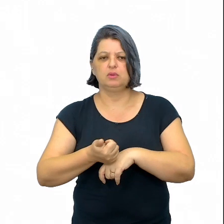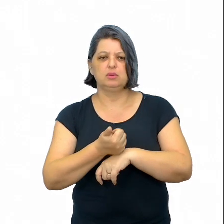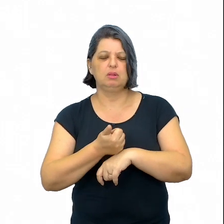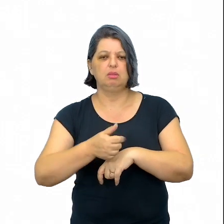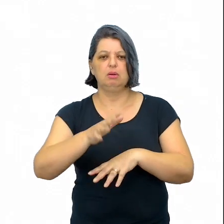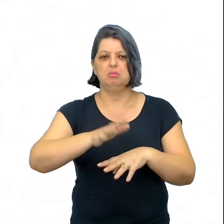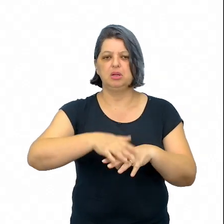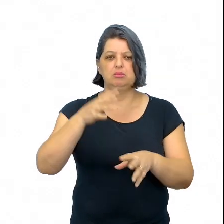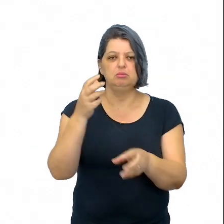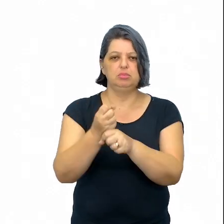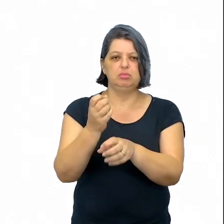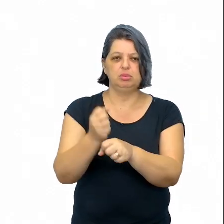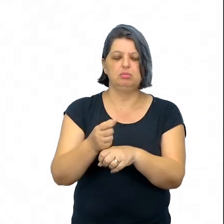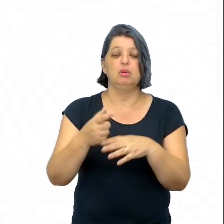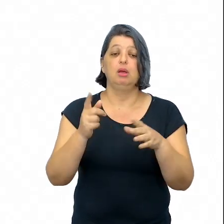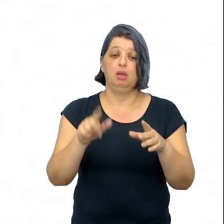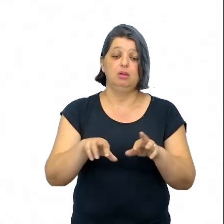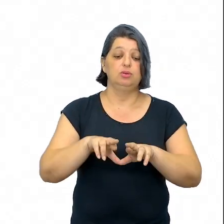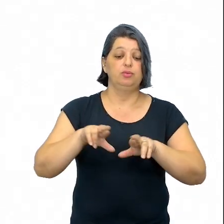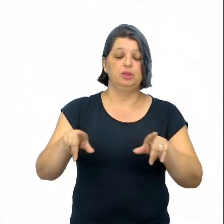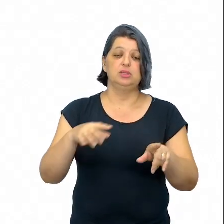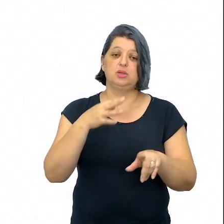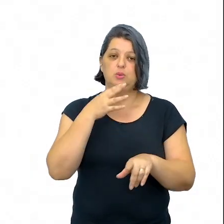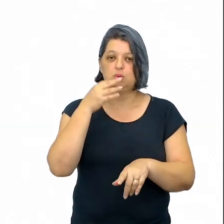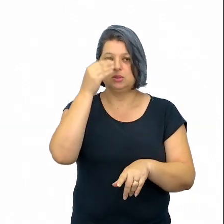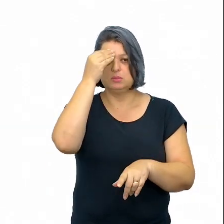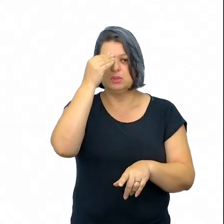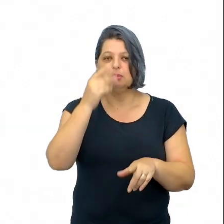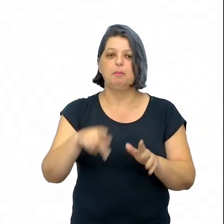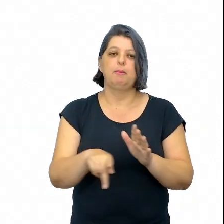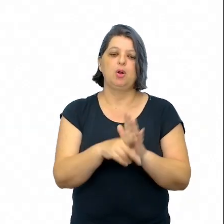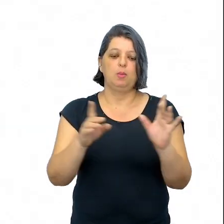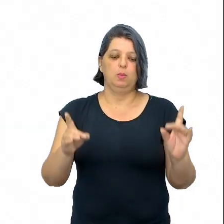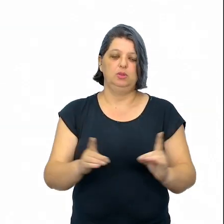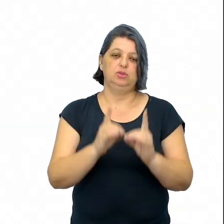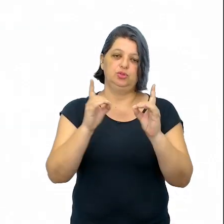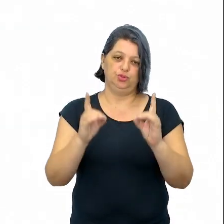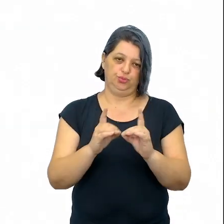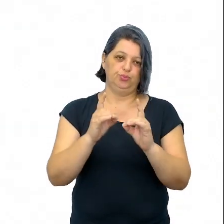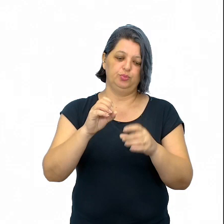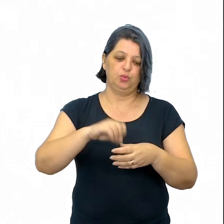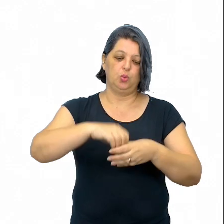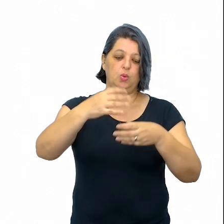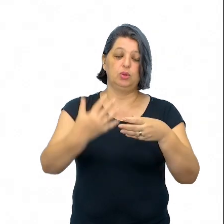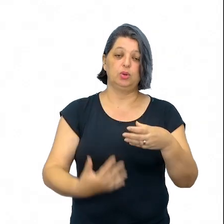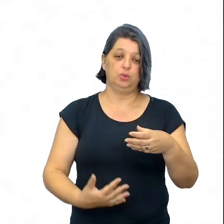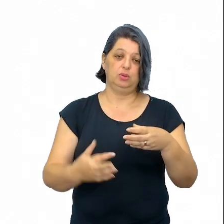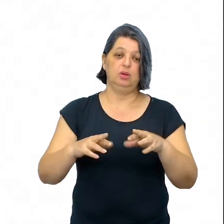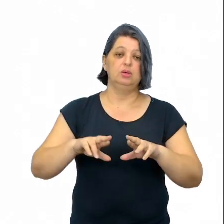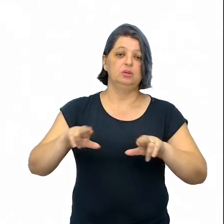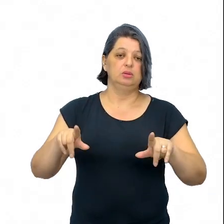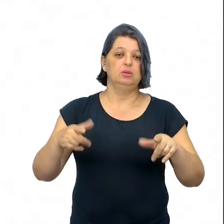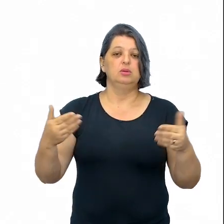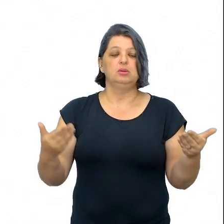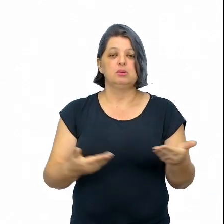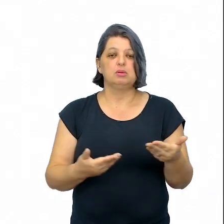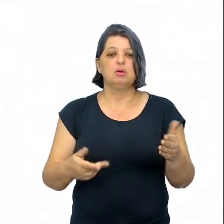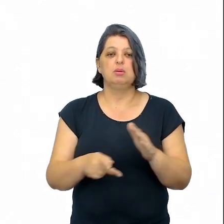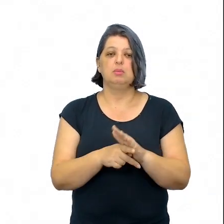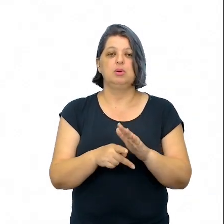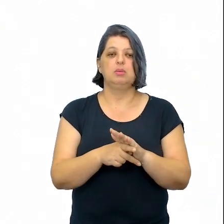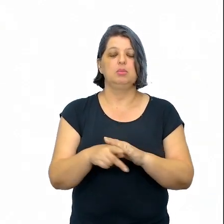Na verdade, a diferença do conhecimento é o quê? É o conhecimento didático daquele conteúdo. O que difere para nós um físico de um professor